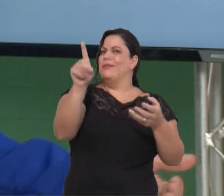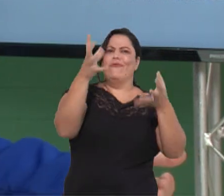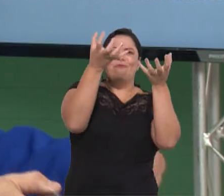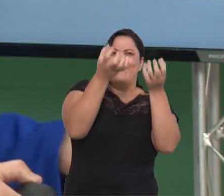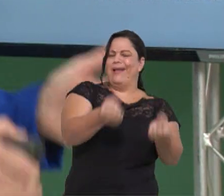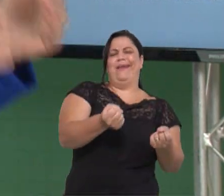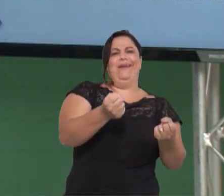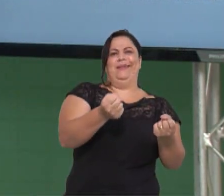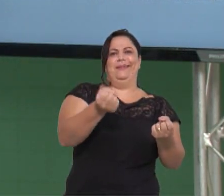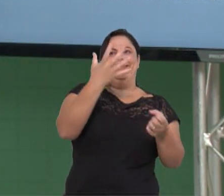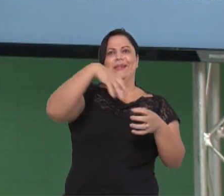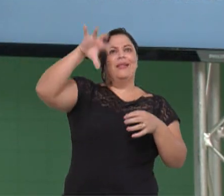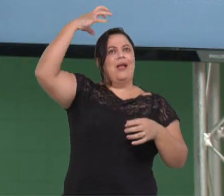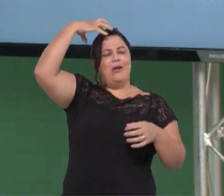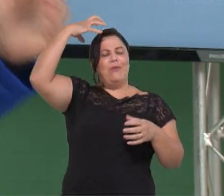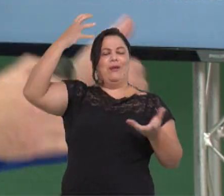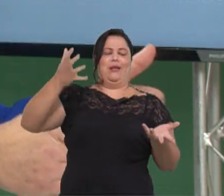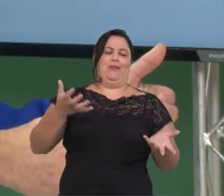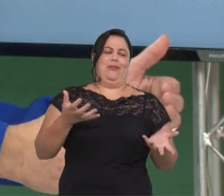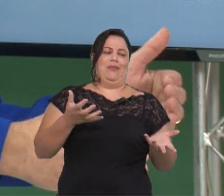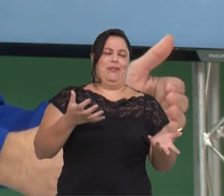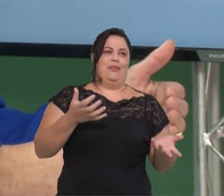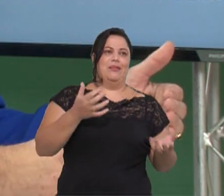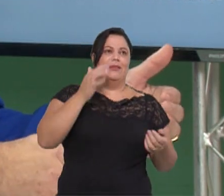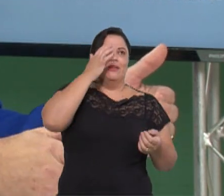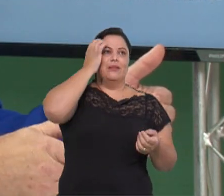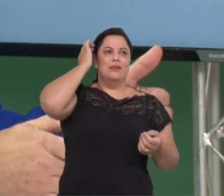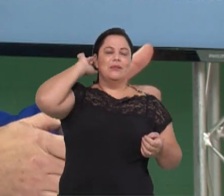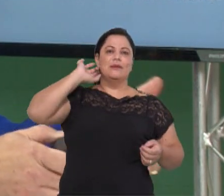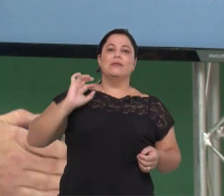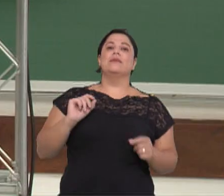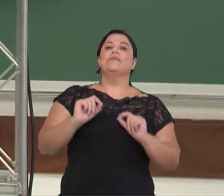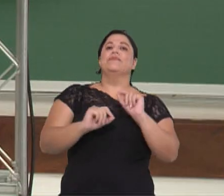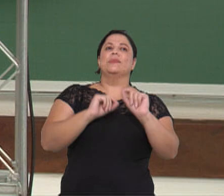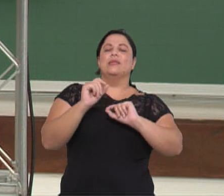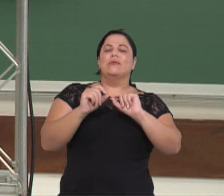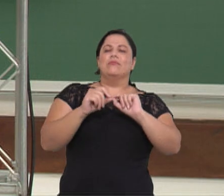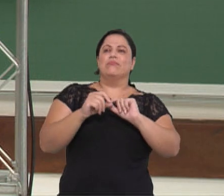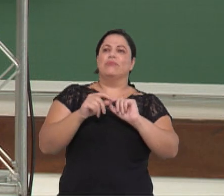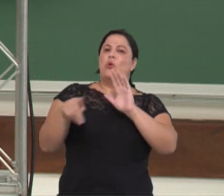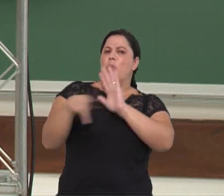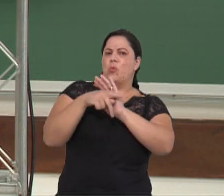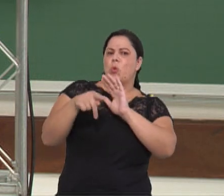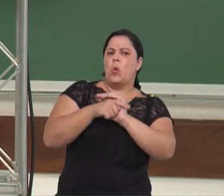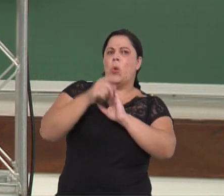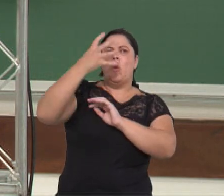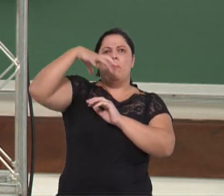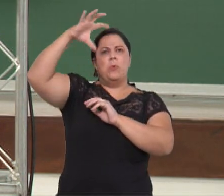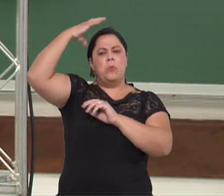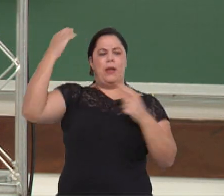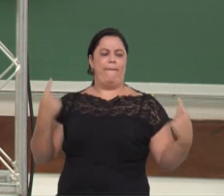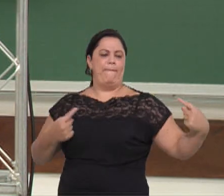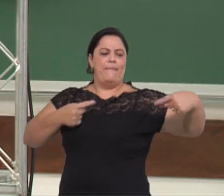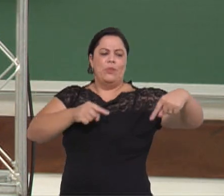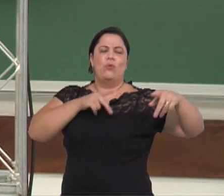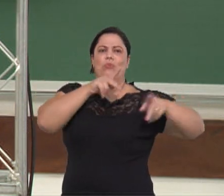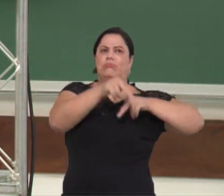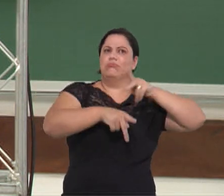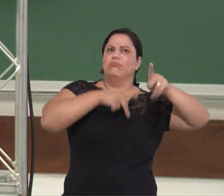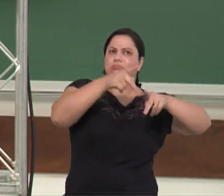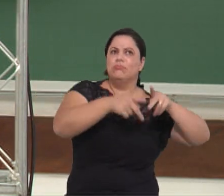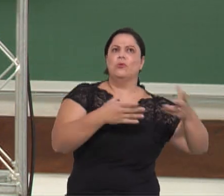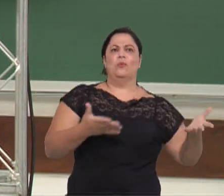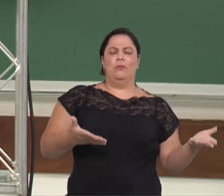tomar partido dos representantes do primeiro e segundo estados, incluindo o próprio rei. O povo, a partir desse momento, vai tomar o